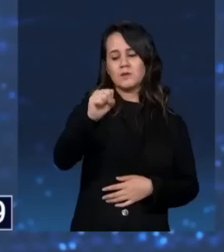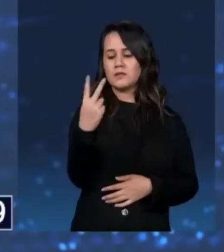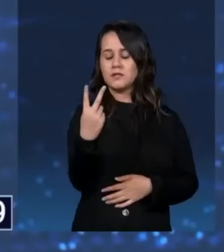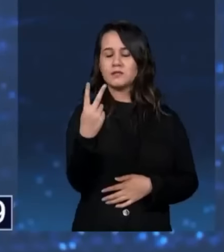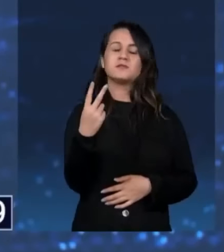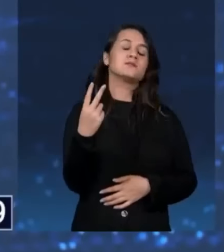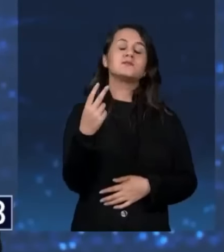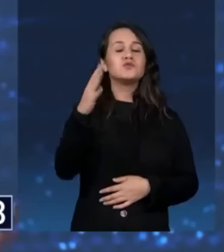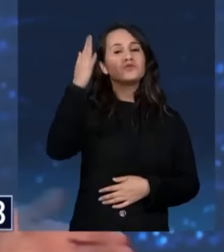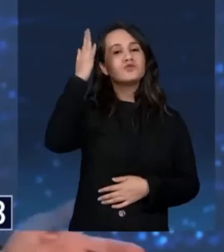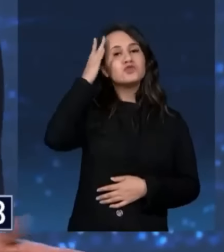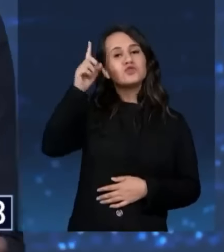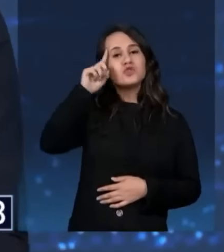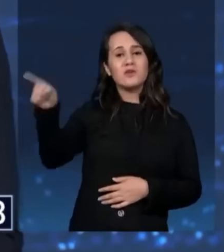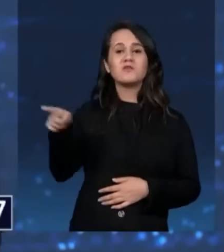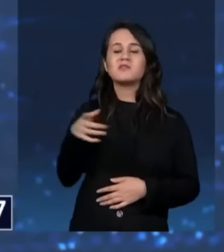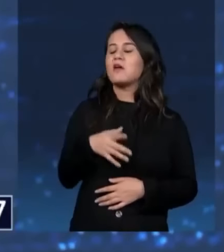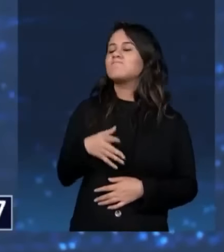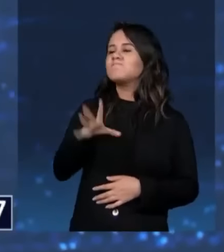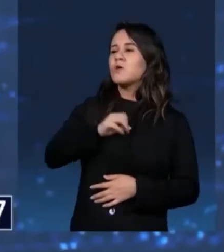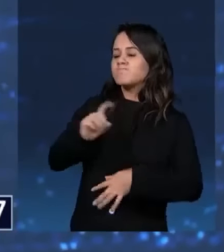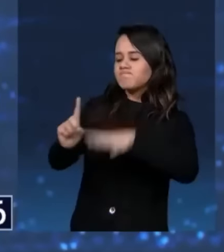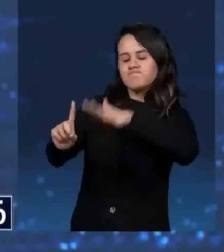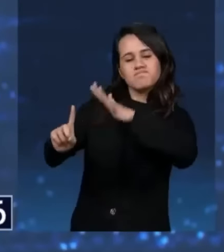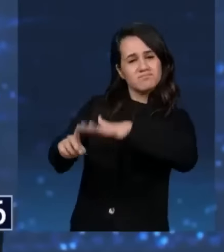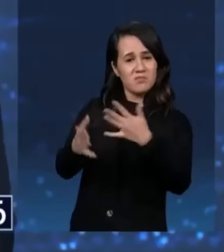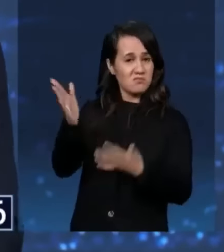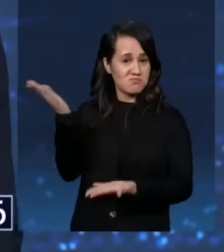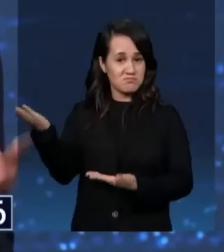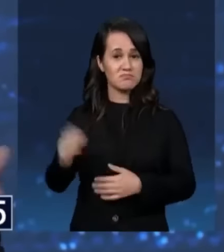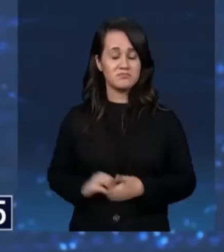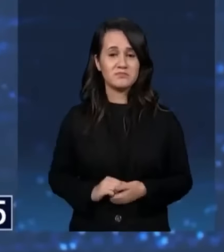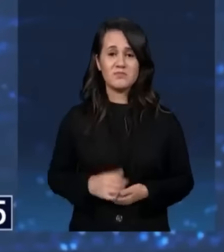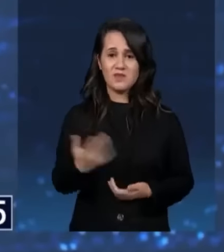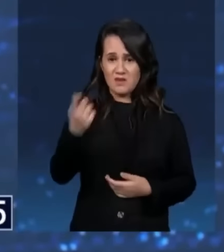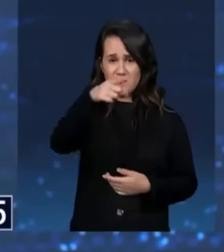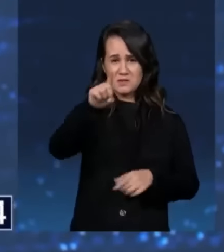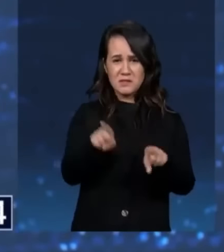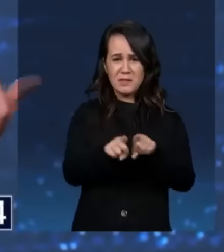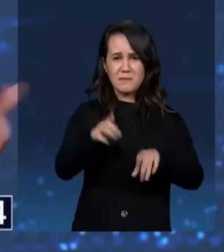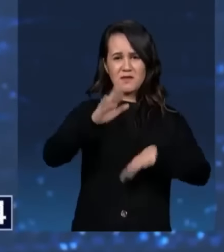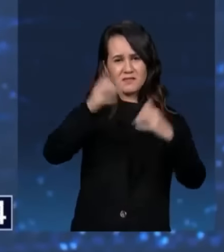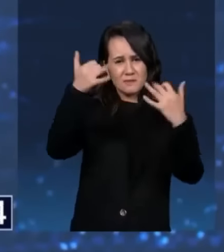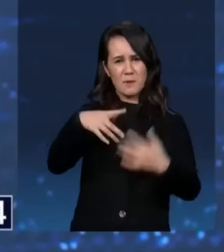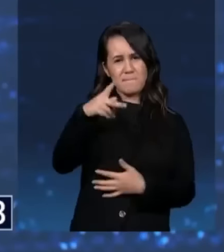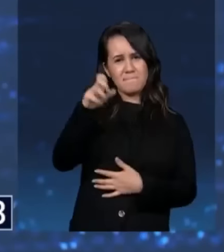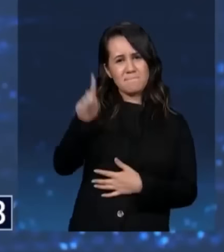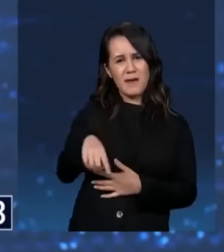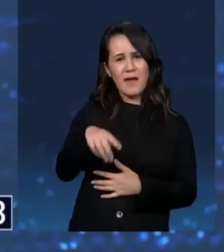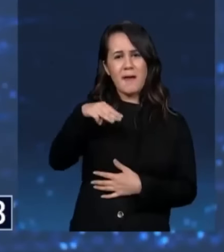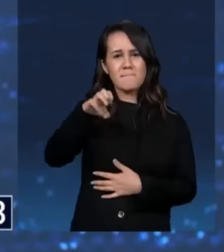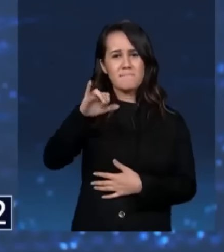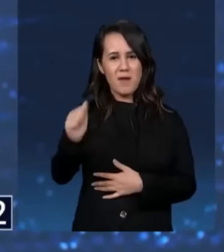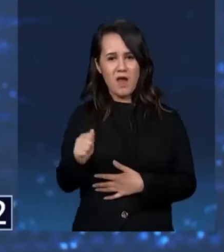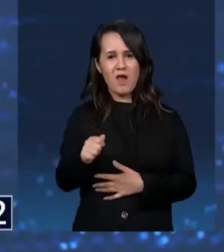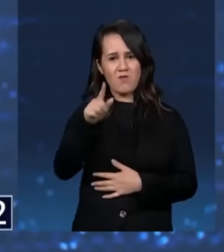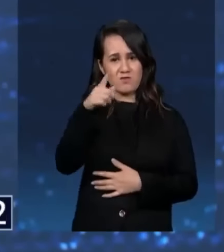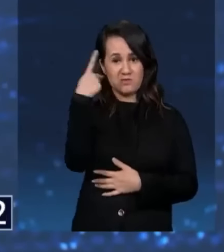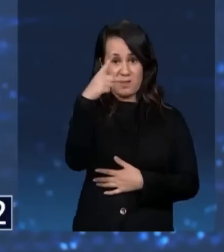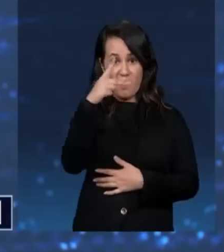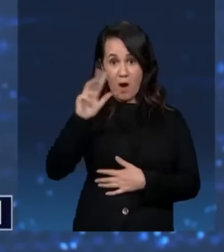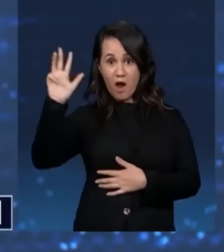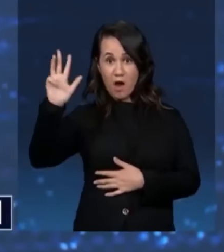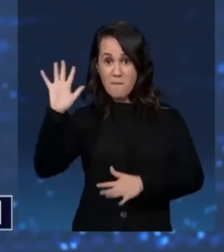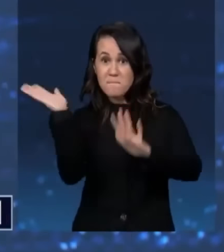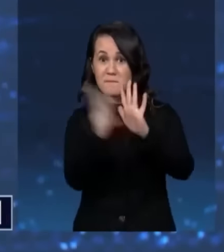e você vive babando ovo para ele segunda coisa aqui nessa cidade você fez um tal de pé de meia Seu Herói bandido foi lá e